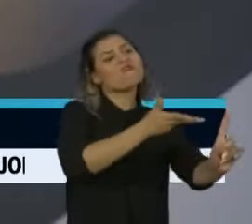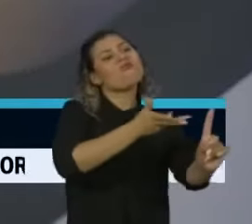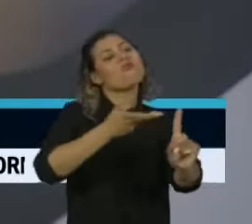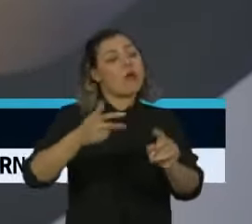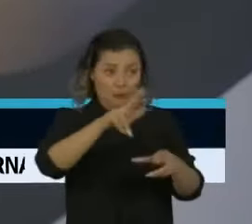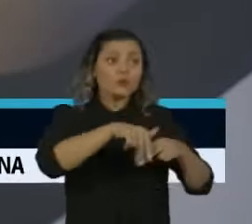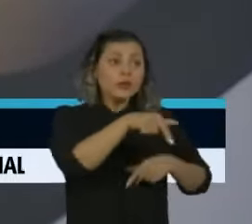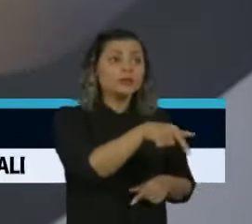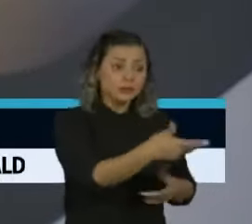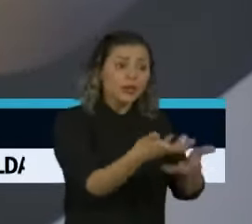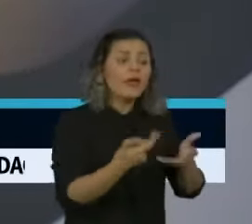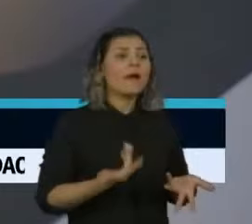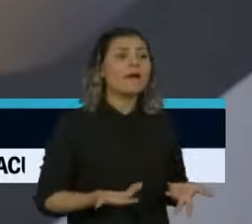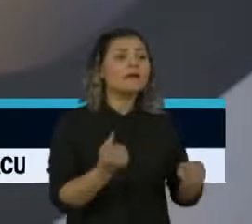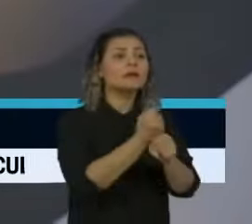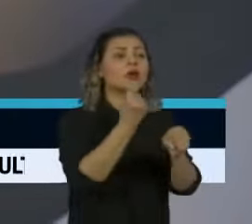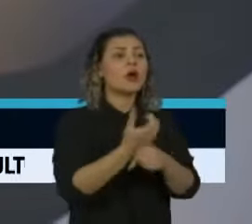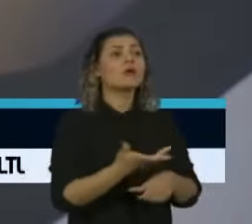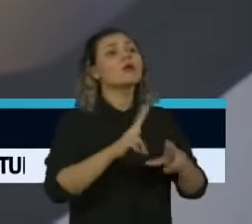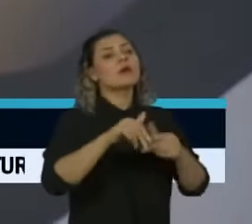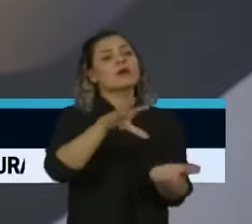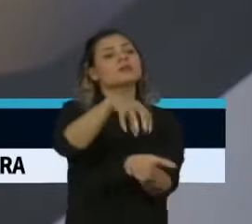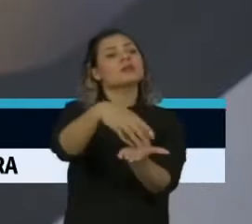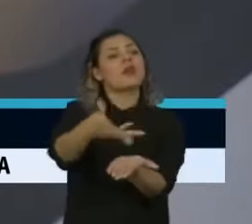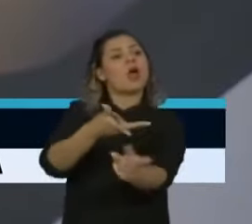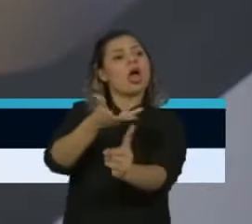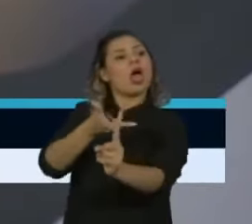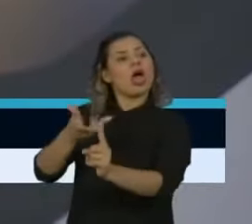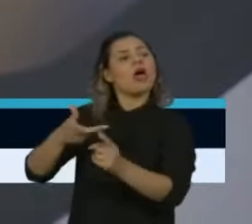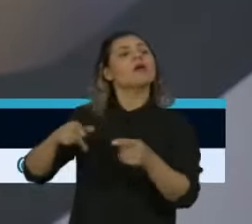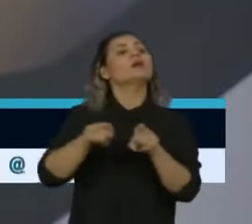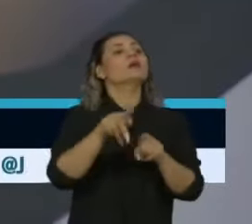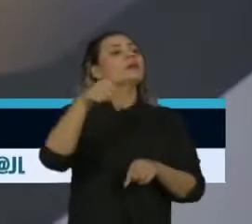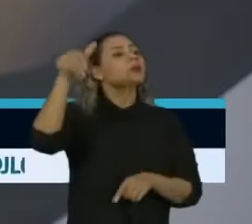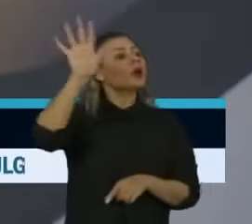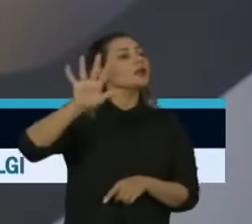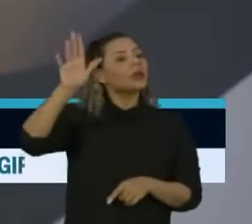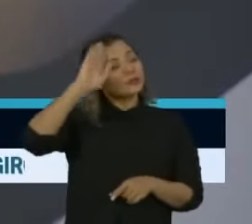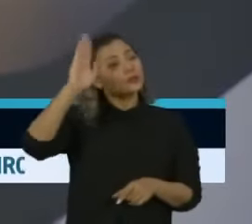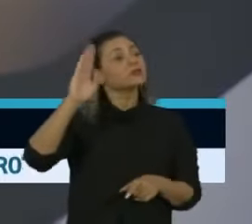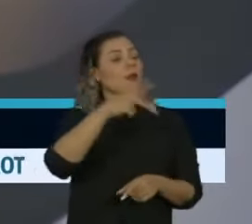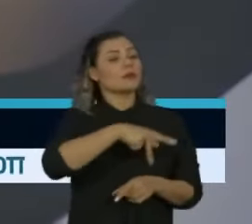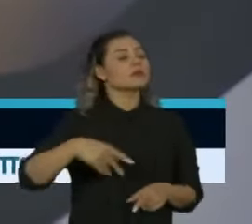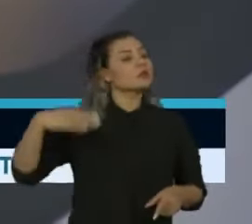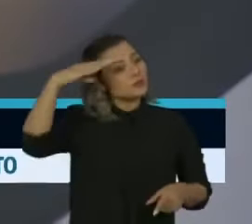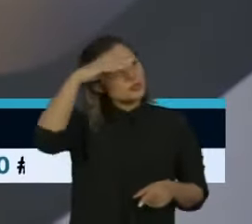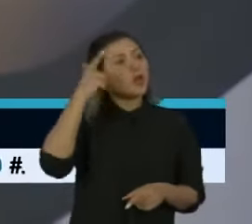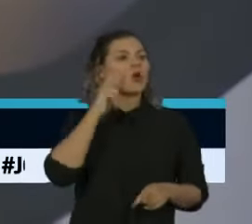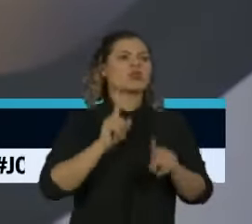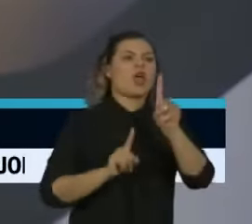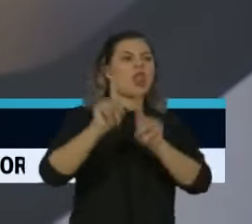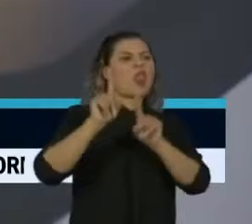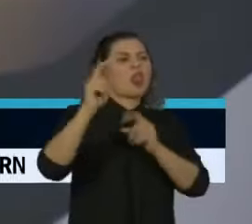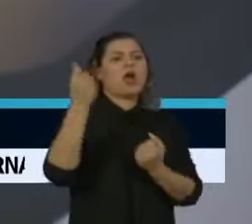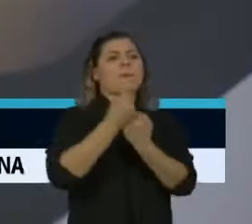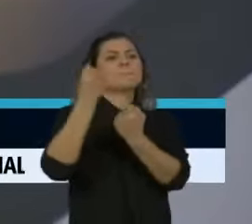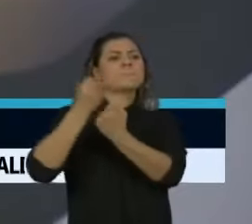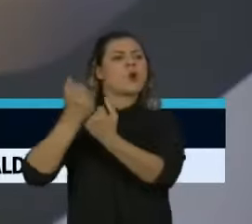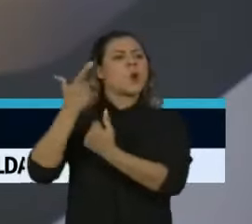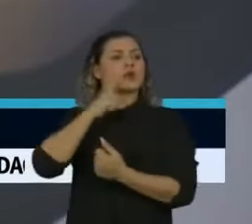ali reduto de políticos do Centrão e também no Nordeste, onde o presidente Bolsonaro está ganhando apoio e